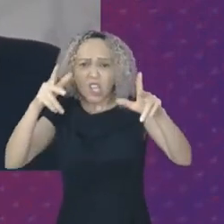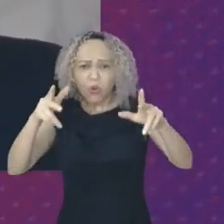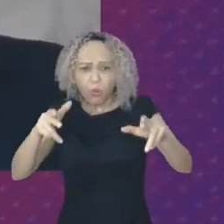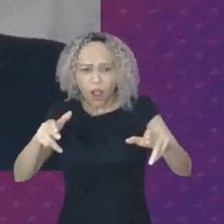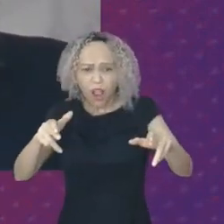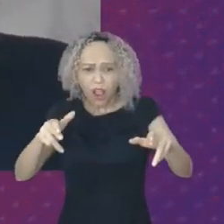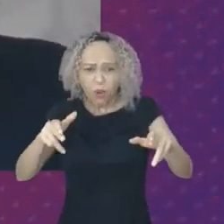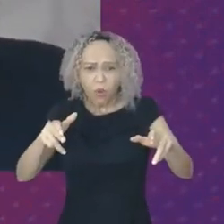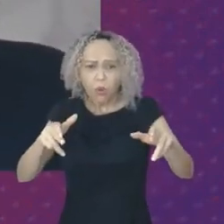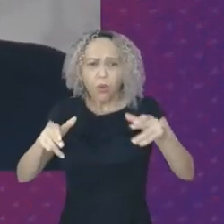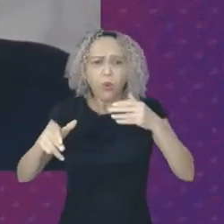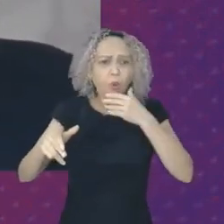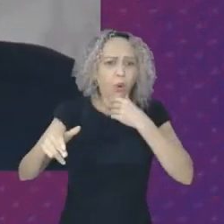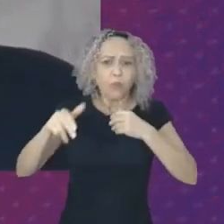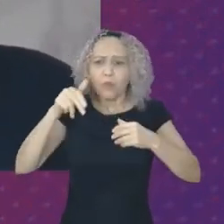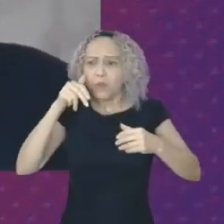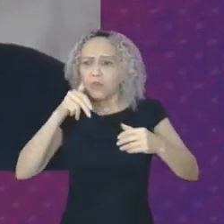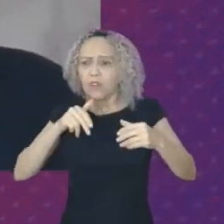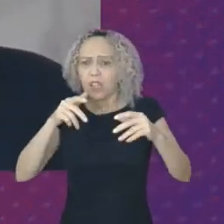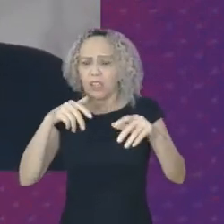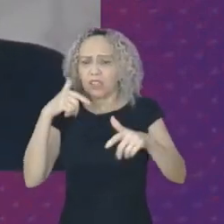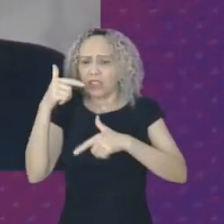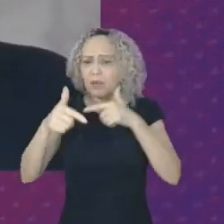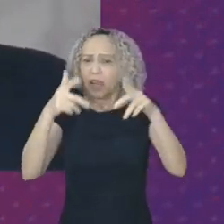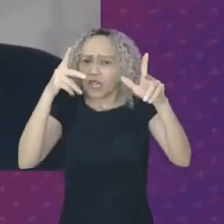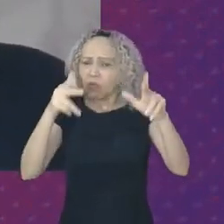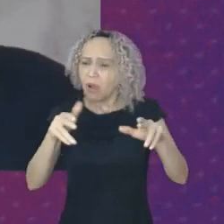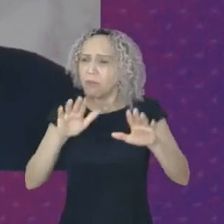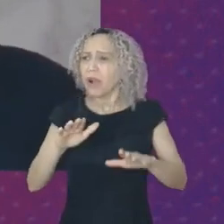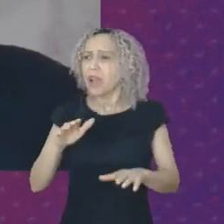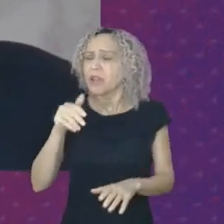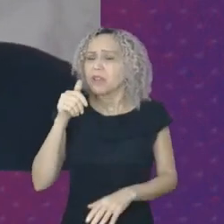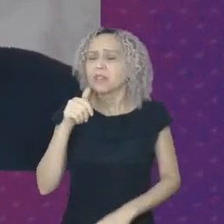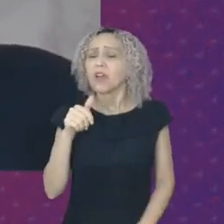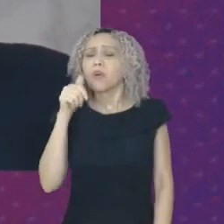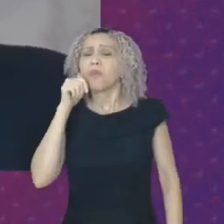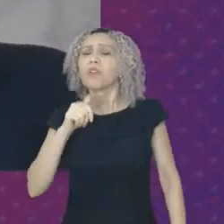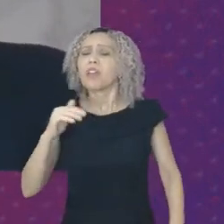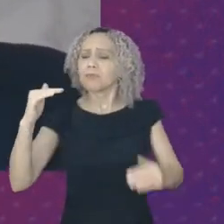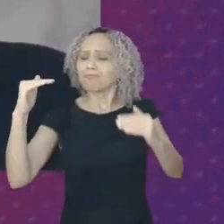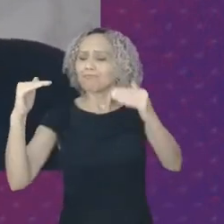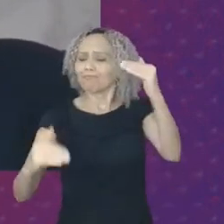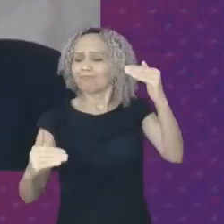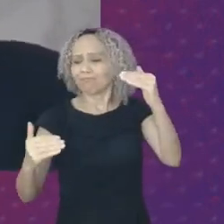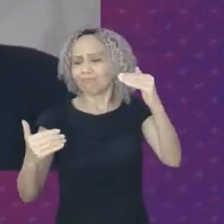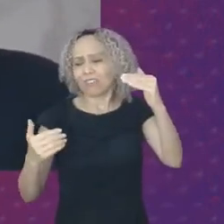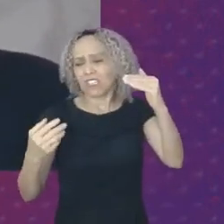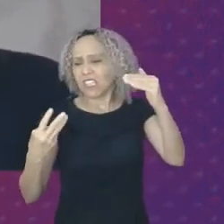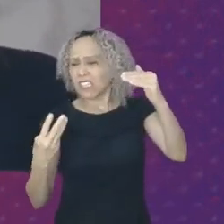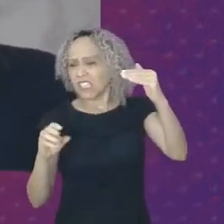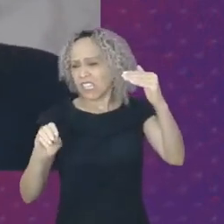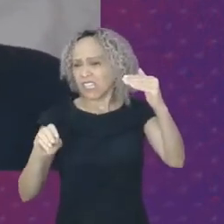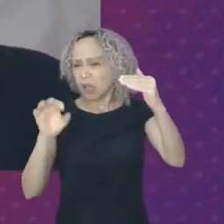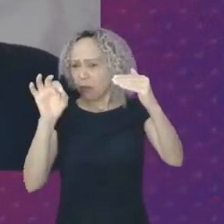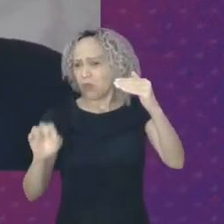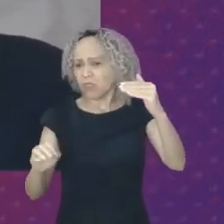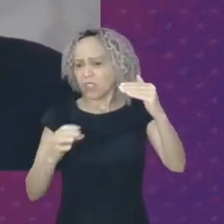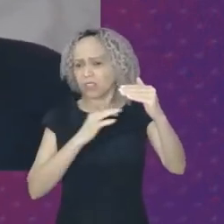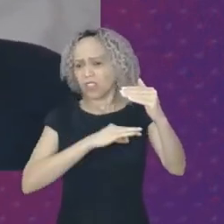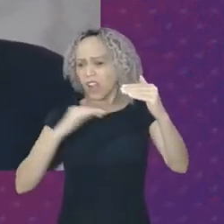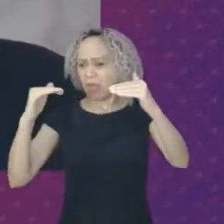a 30% menos que os homens. Então, é muito importante também essa iniciativa. Além